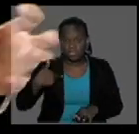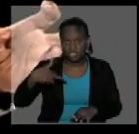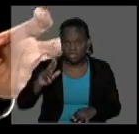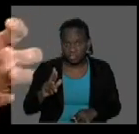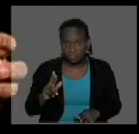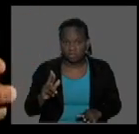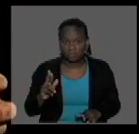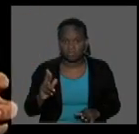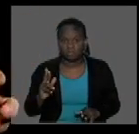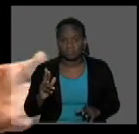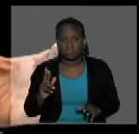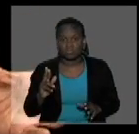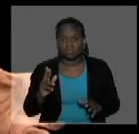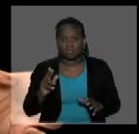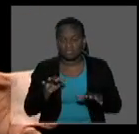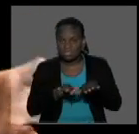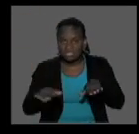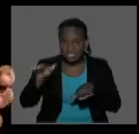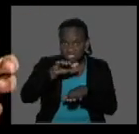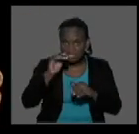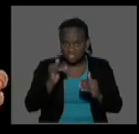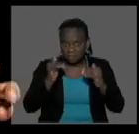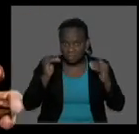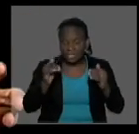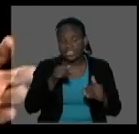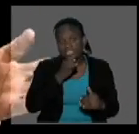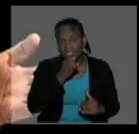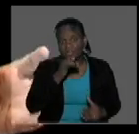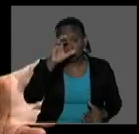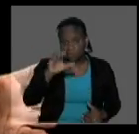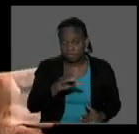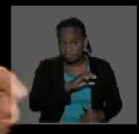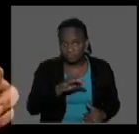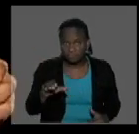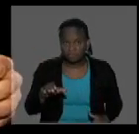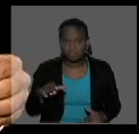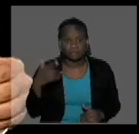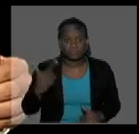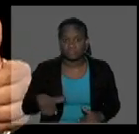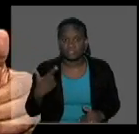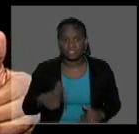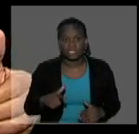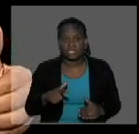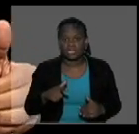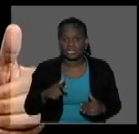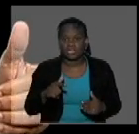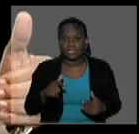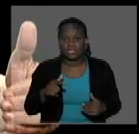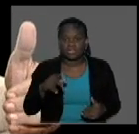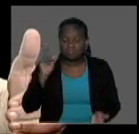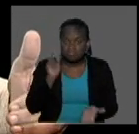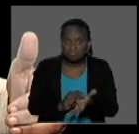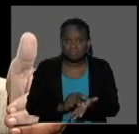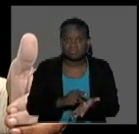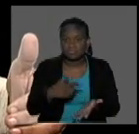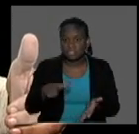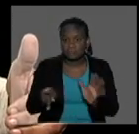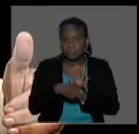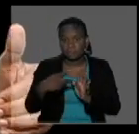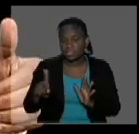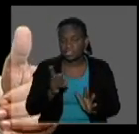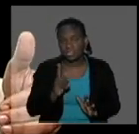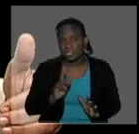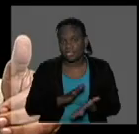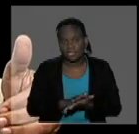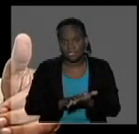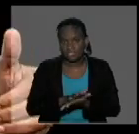tradições religiosas hegemônicas, por exemplo, o catolicismo, não tem nada de original dele